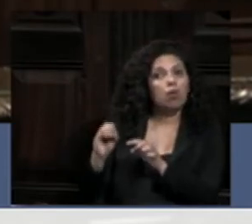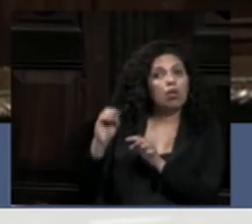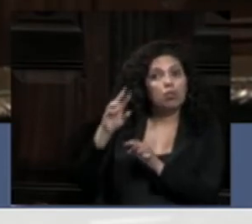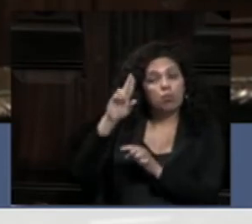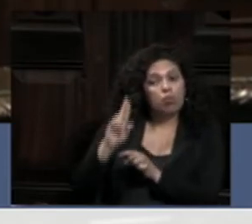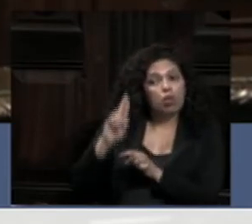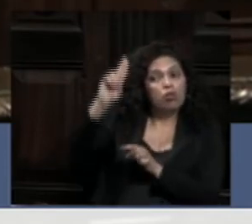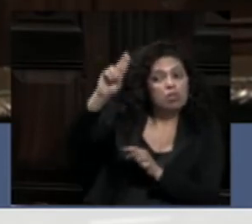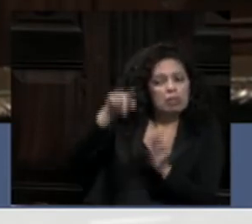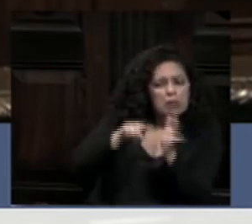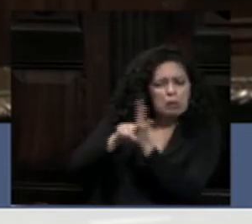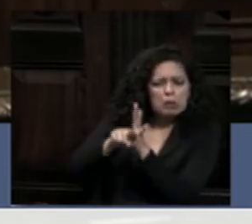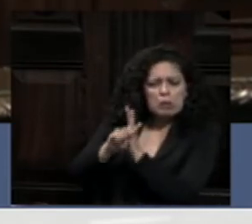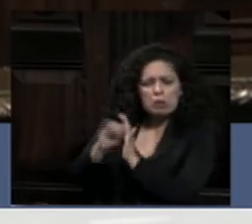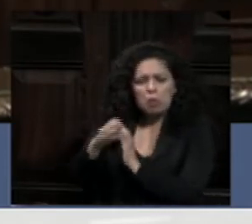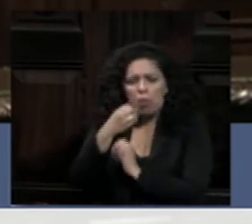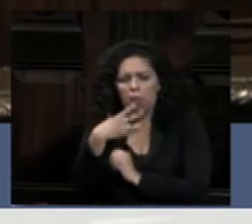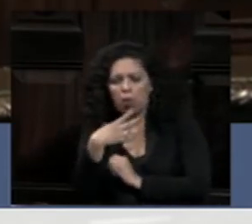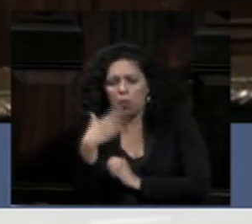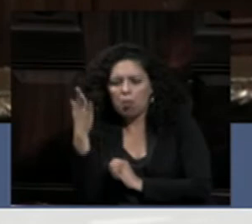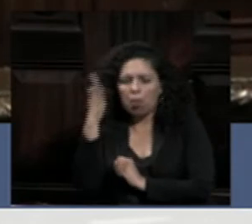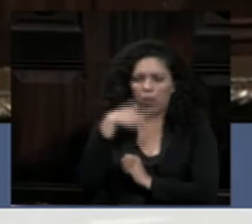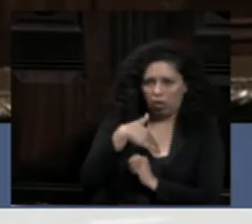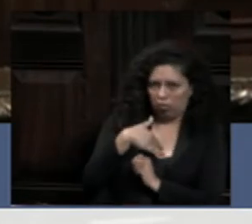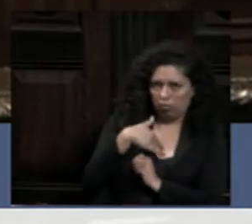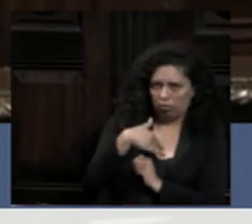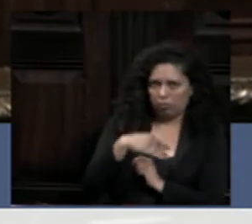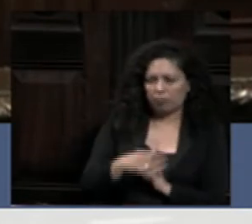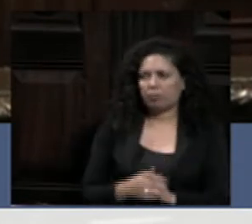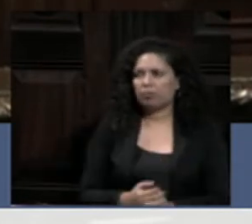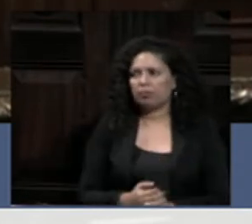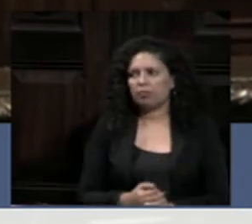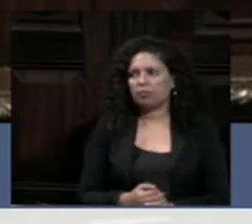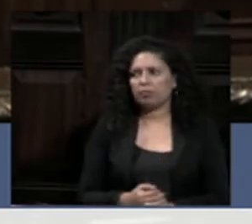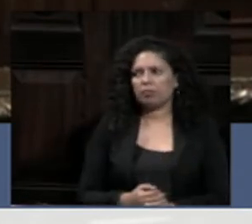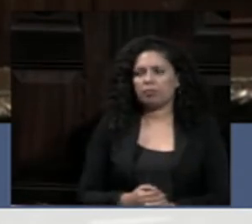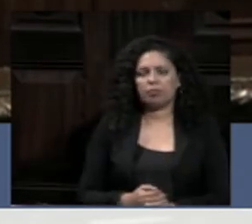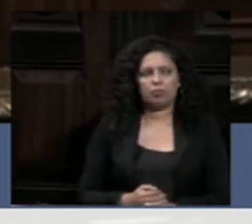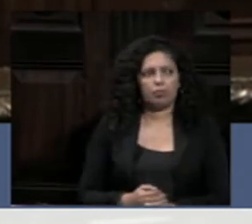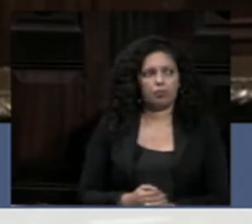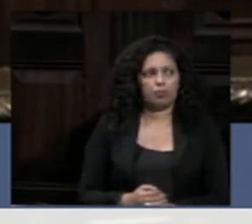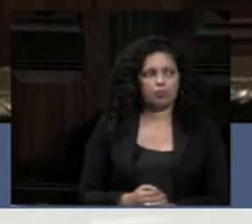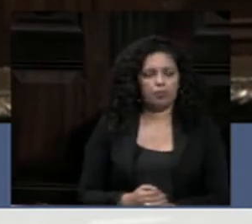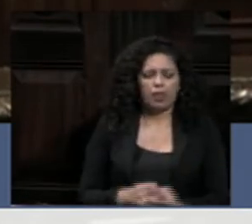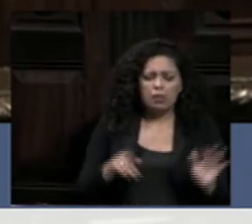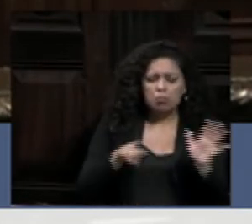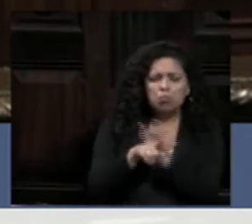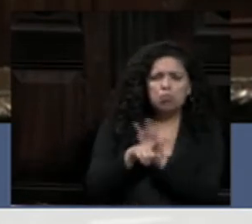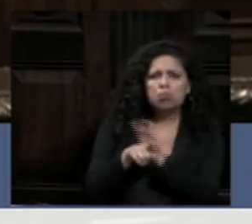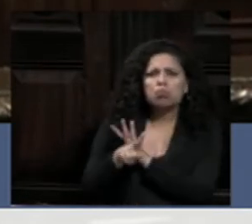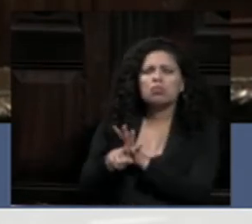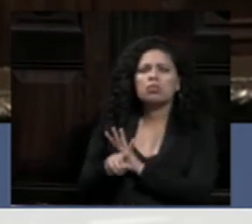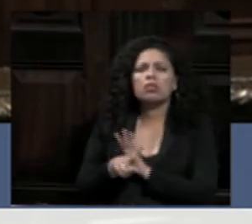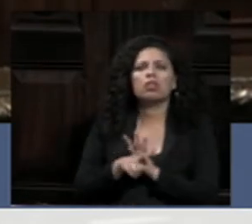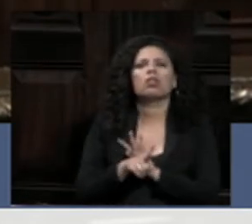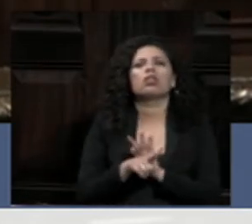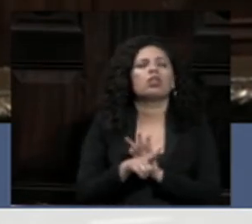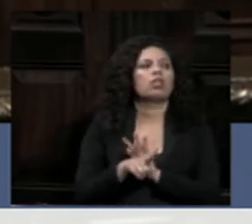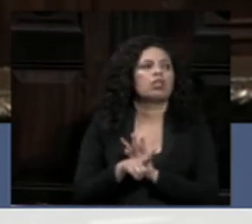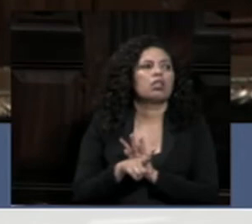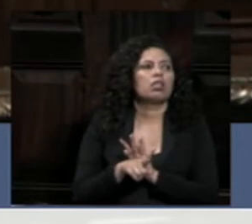as qualidades dessas empresas. Essa vistoria